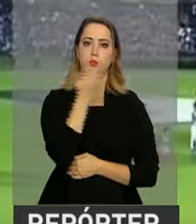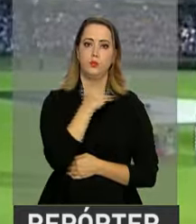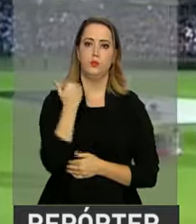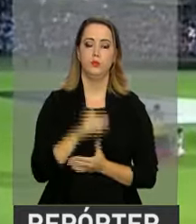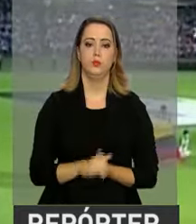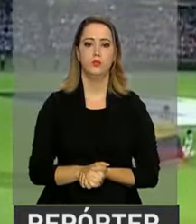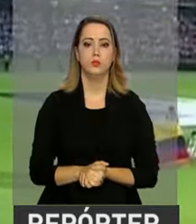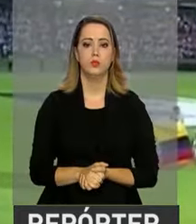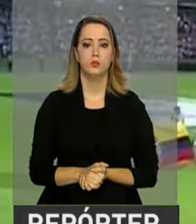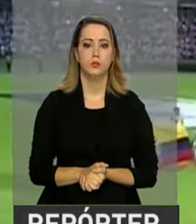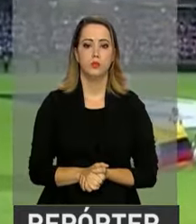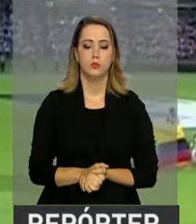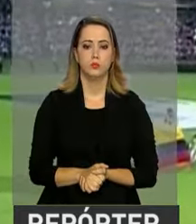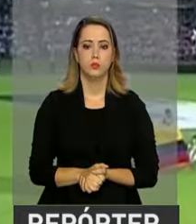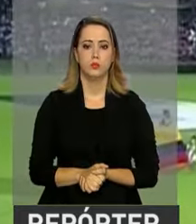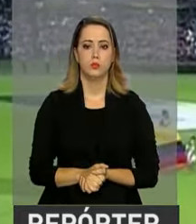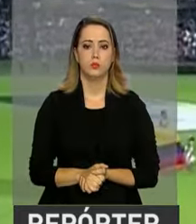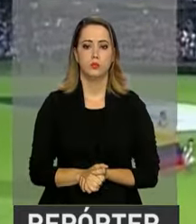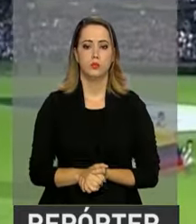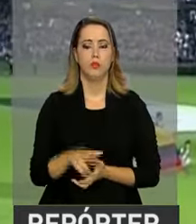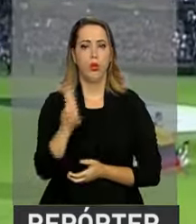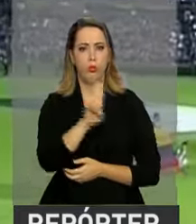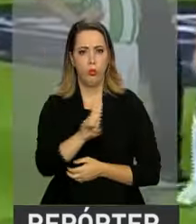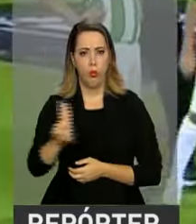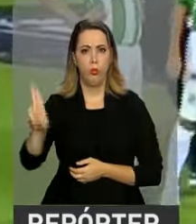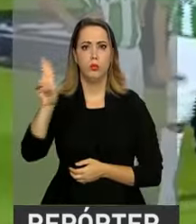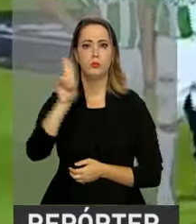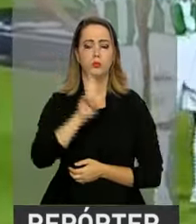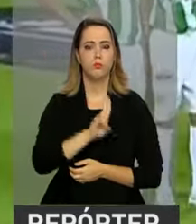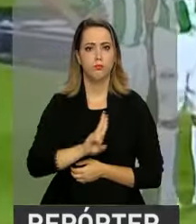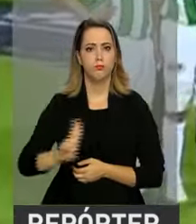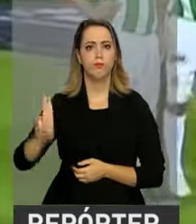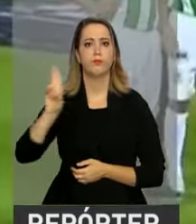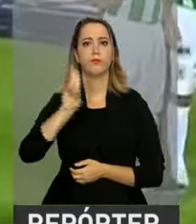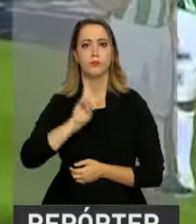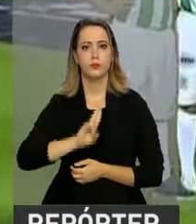Lucas Gomes da Silva. Matheus Bittencourt da Silva.